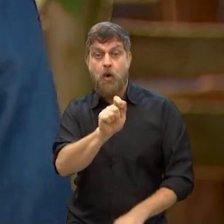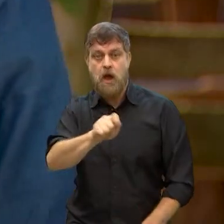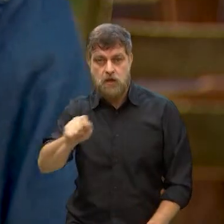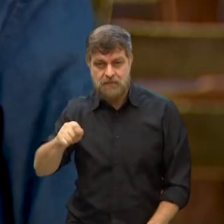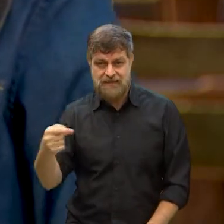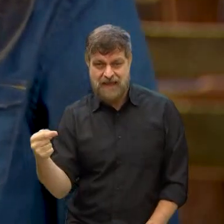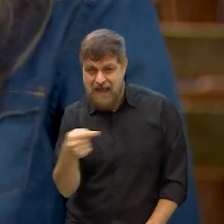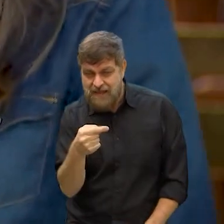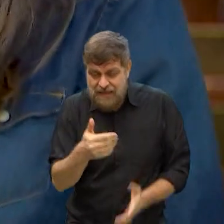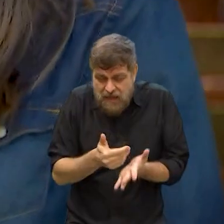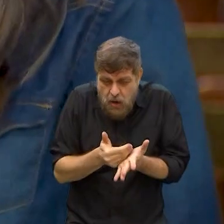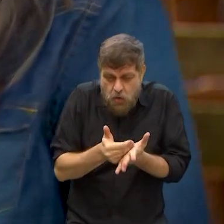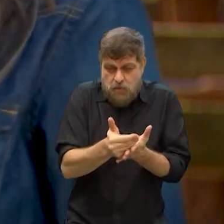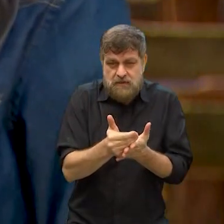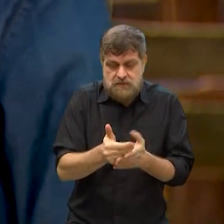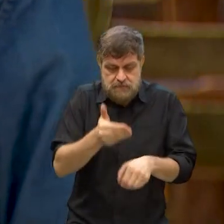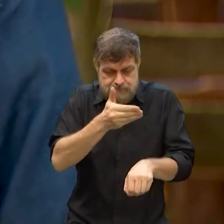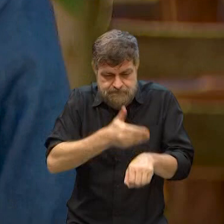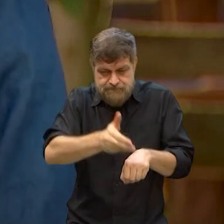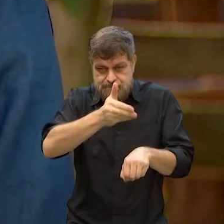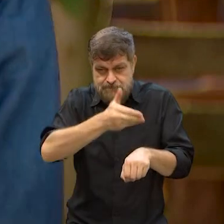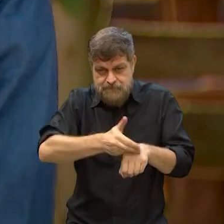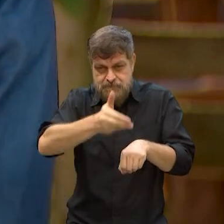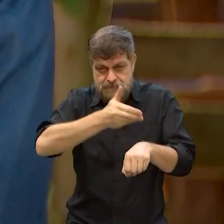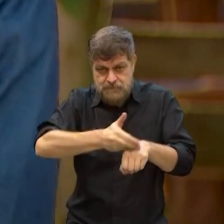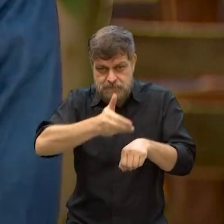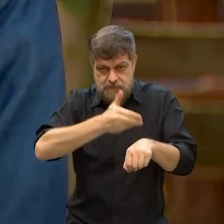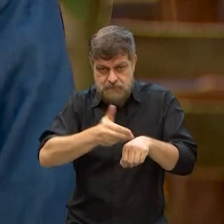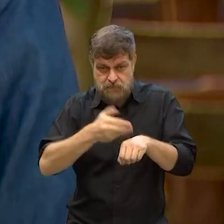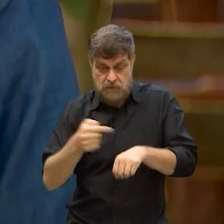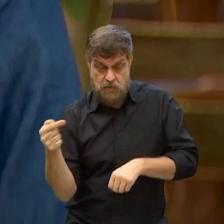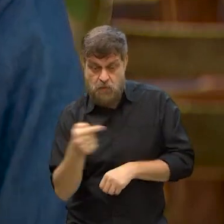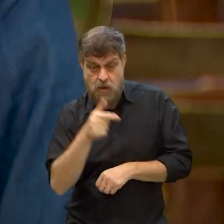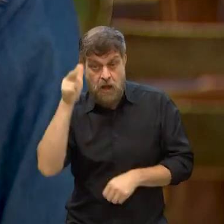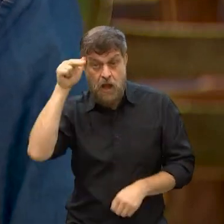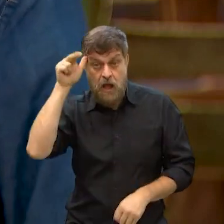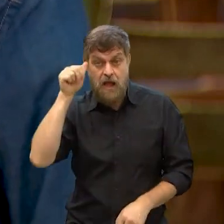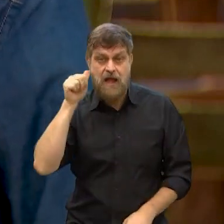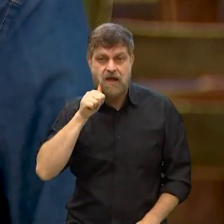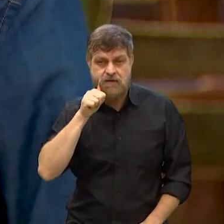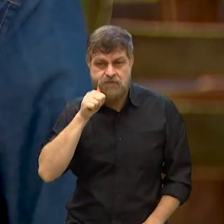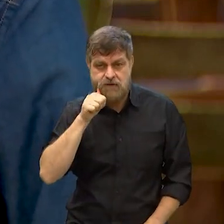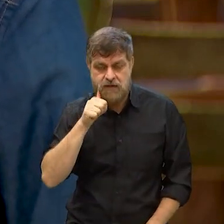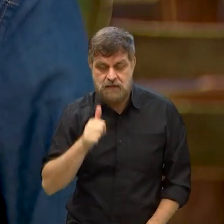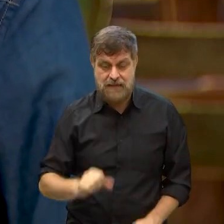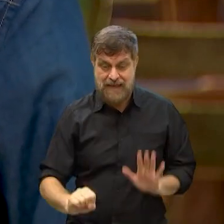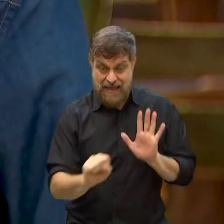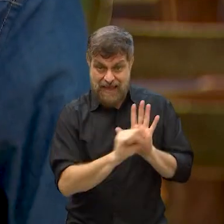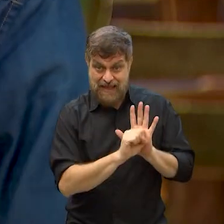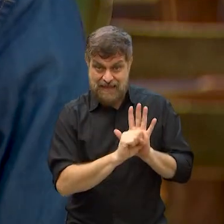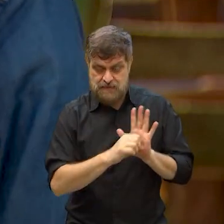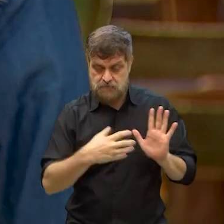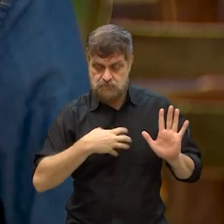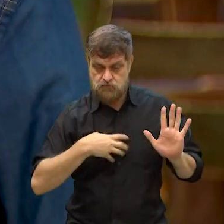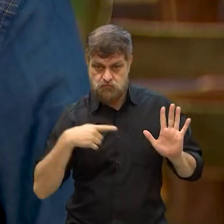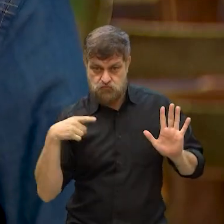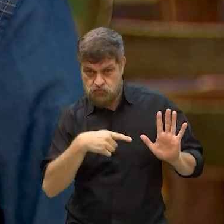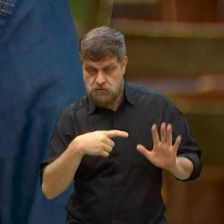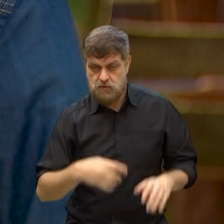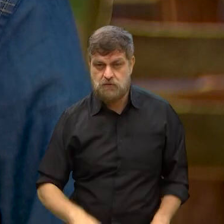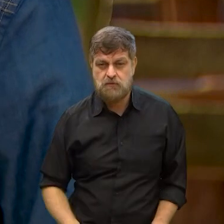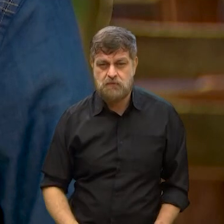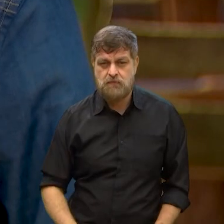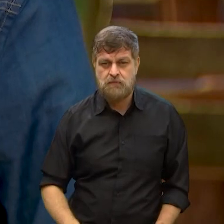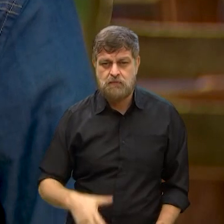com 2 anos e 8 meses, né? Ela está em início de doma. Então, essa raça, a corda de